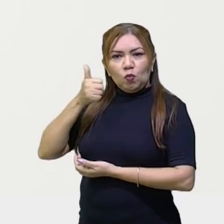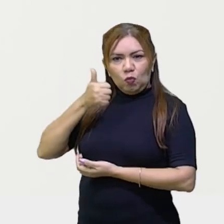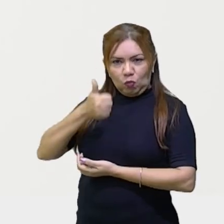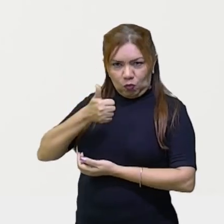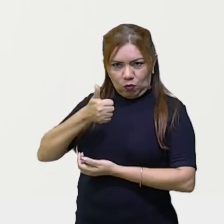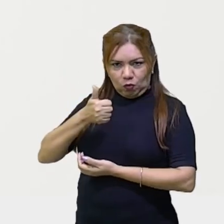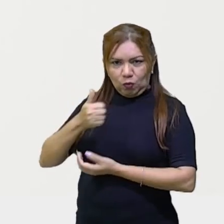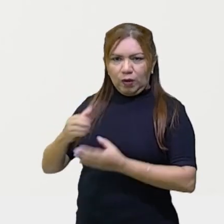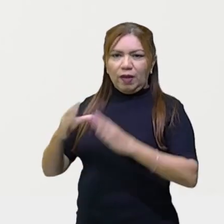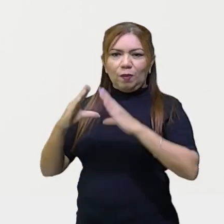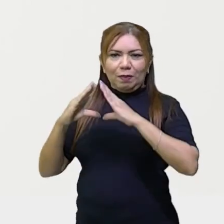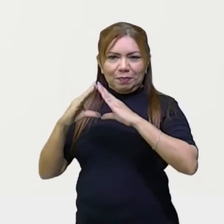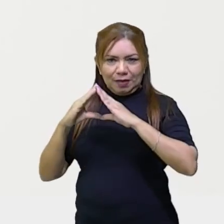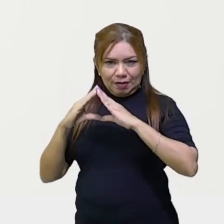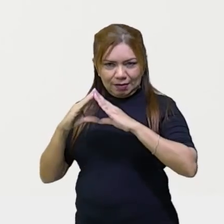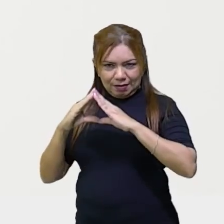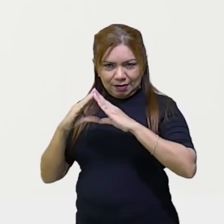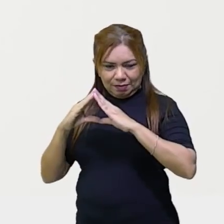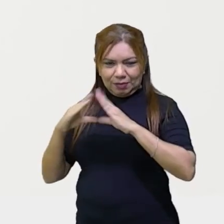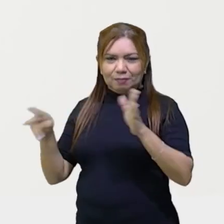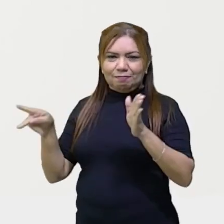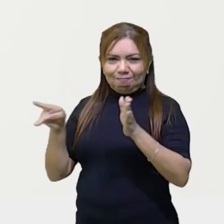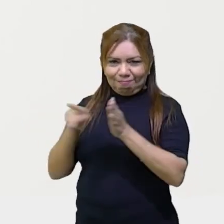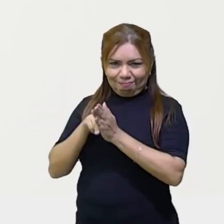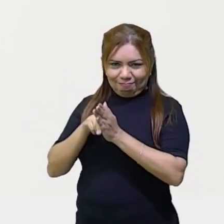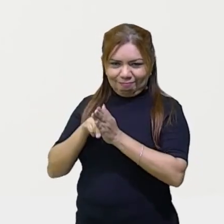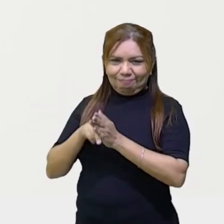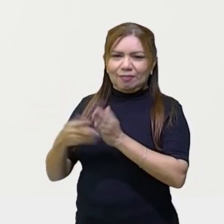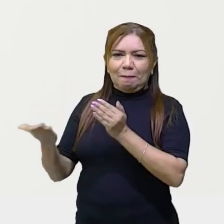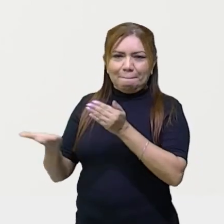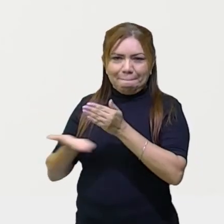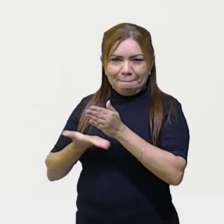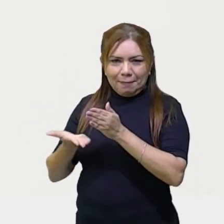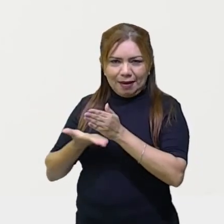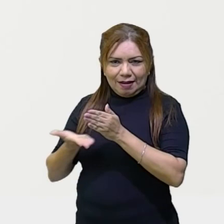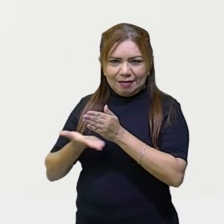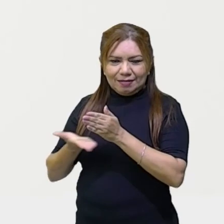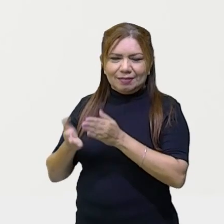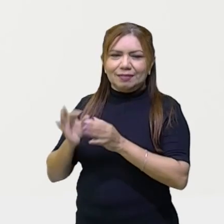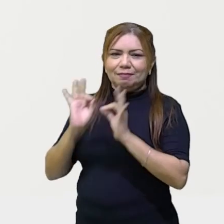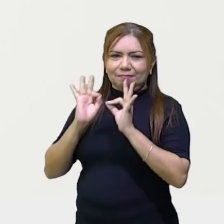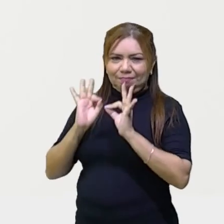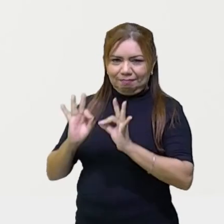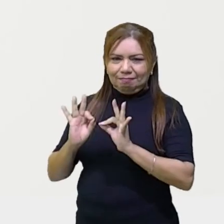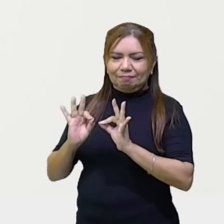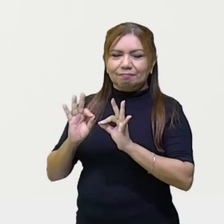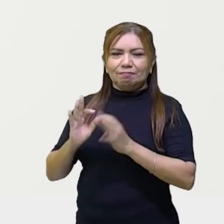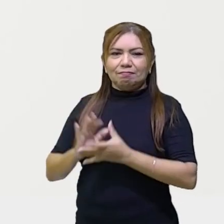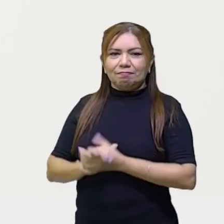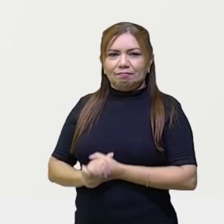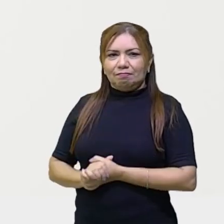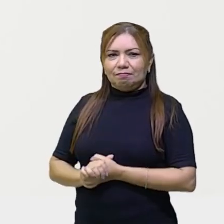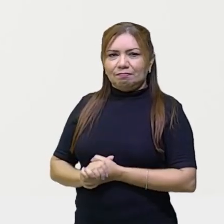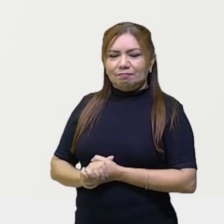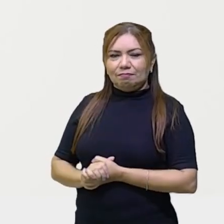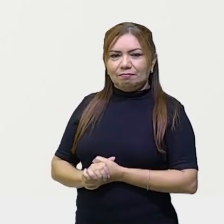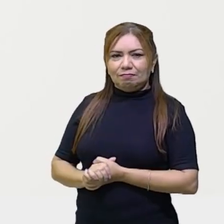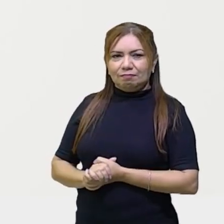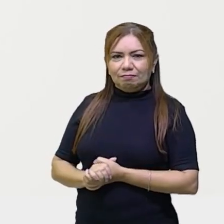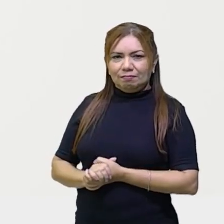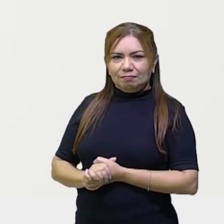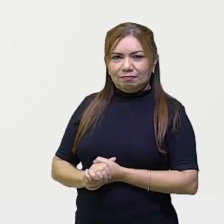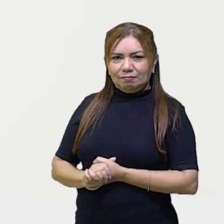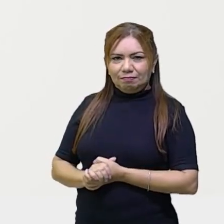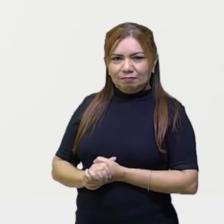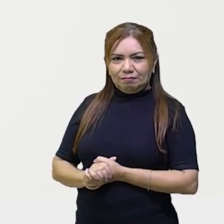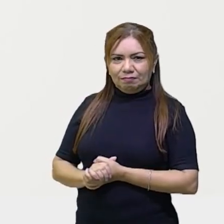de pirâmide de base hexagonal o nome já diz então um mas eu tenho duas opções aqui ó tenho